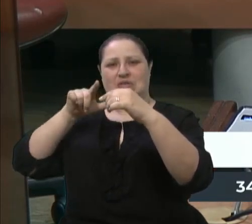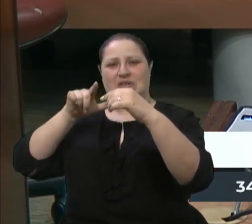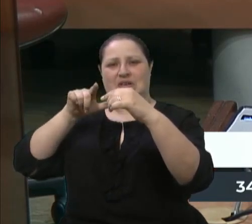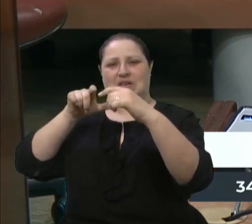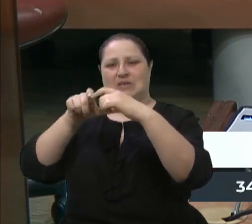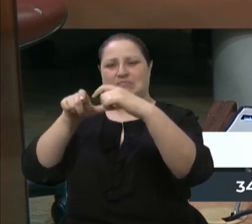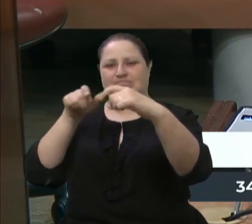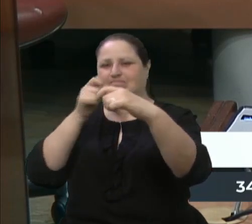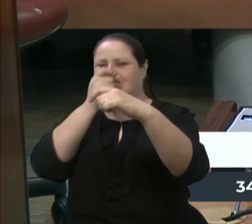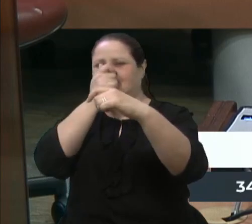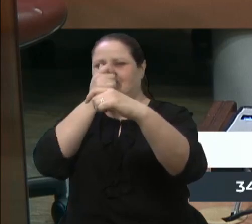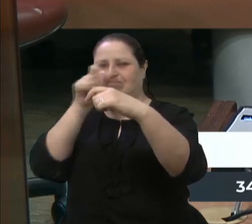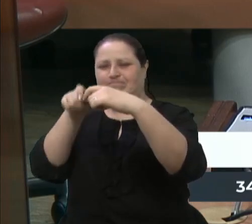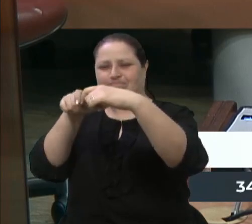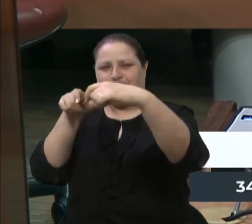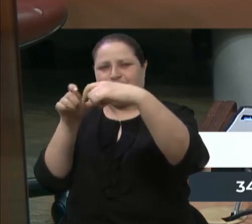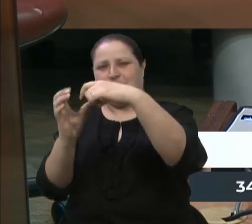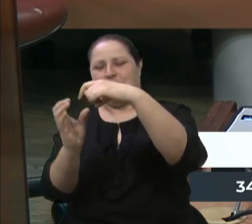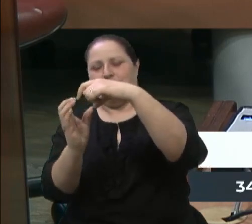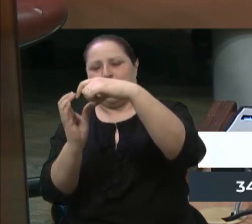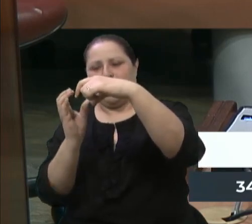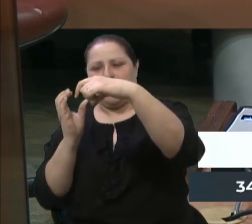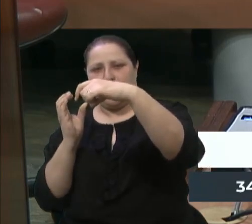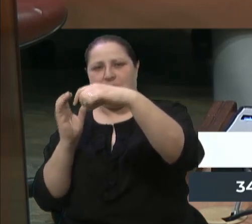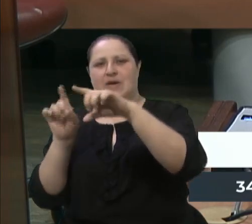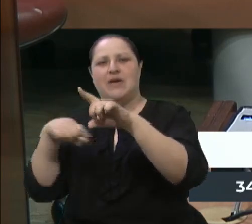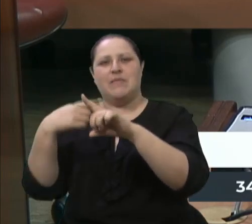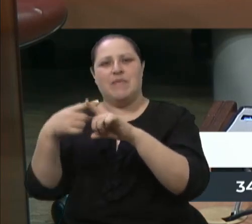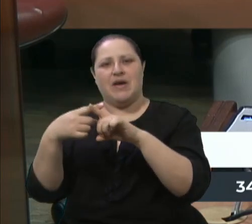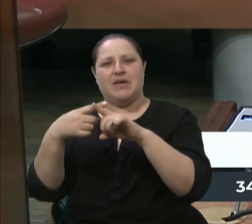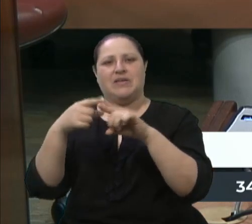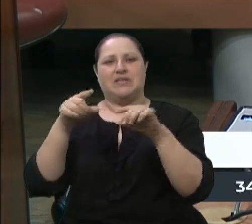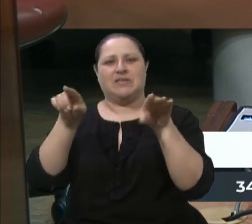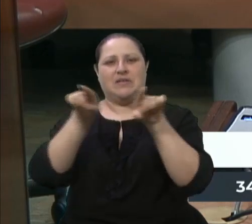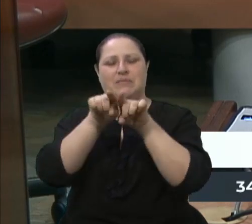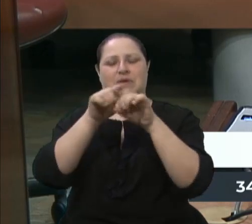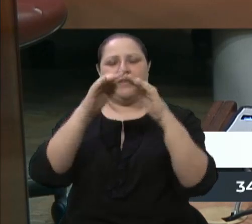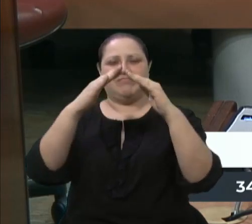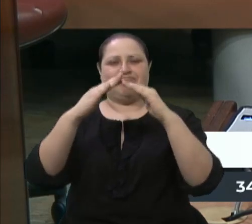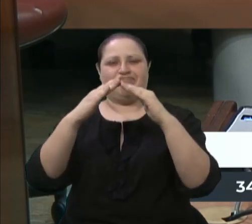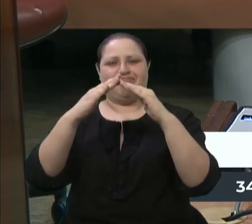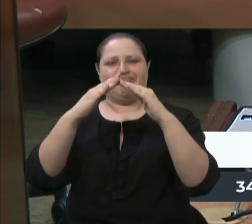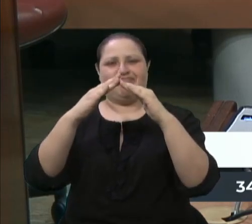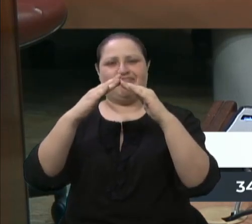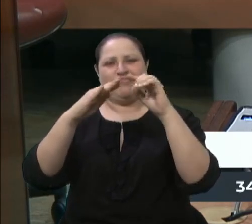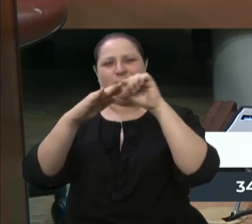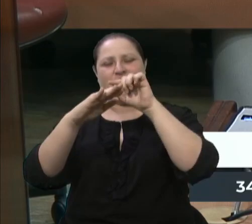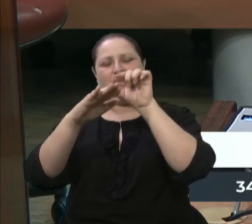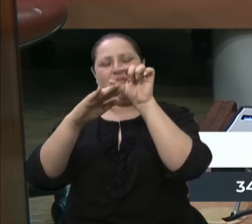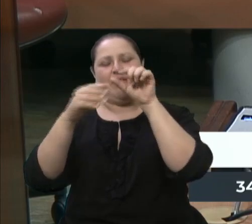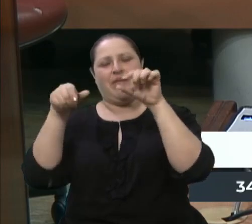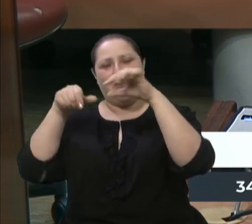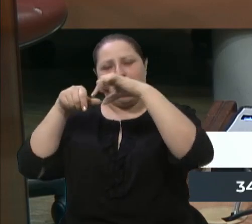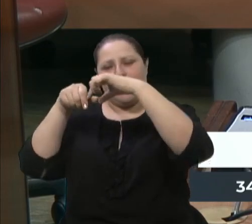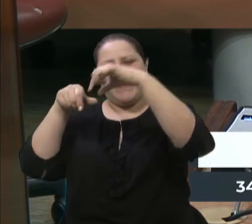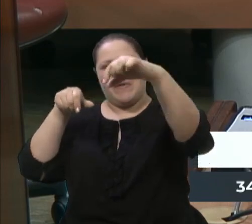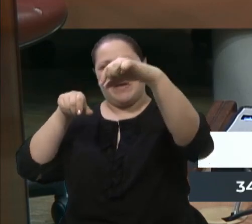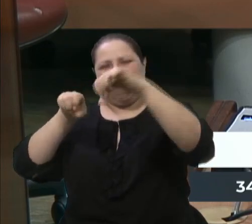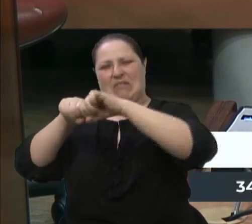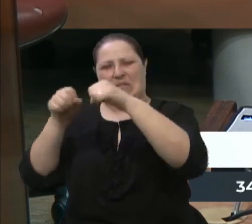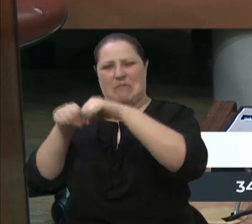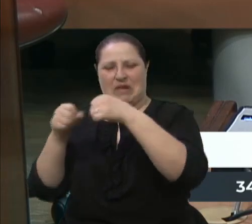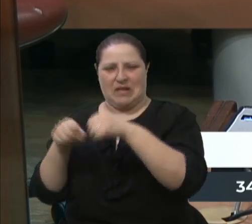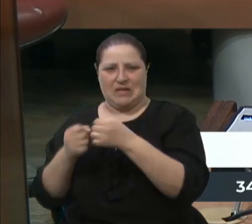Nós temos também problema não só no município, mas no estado também, que nós temos aquela escola Ivone Triquês, que deve